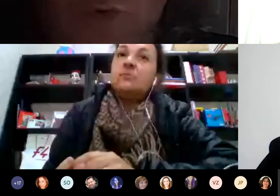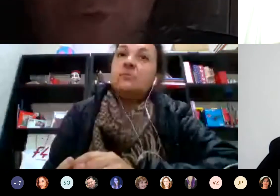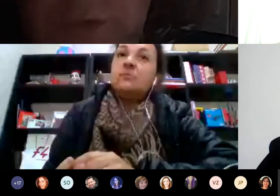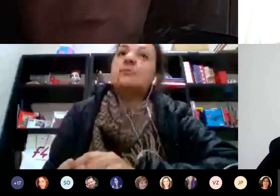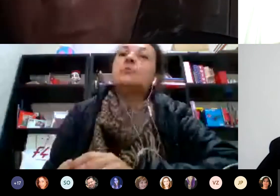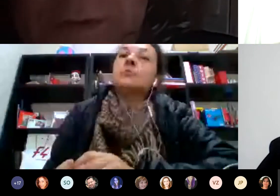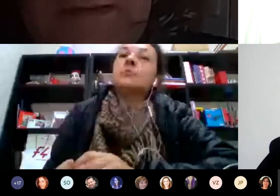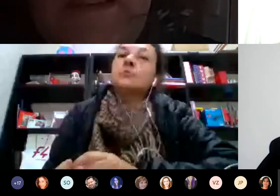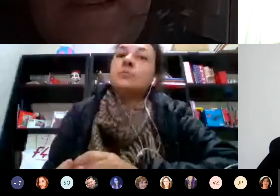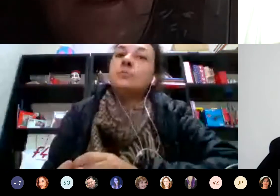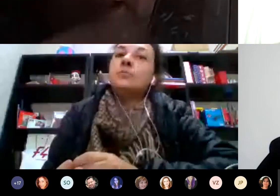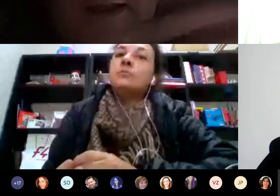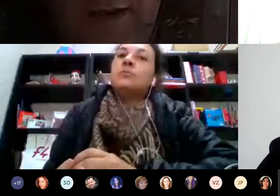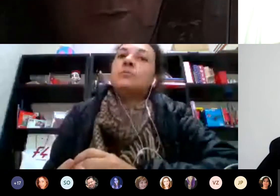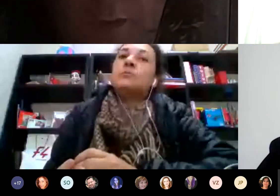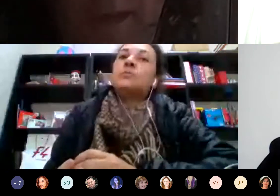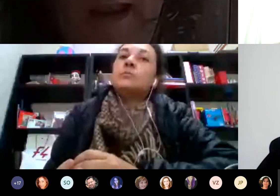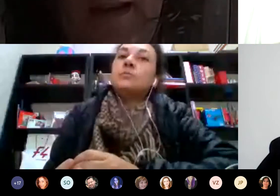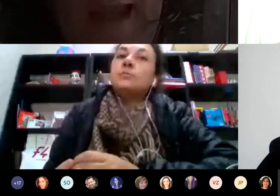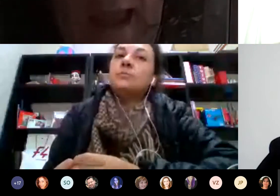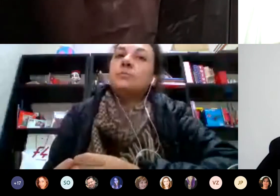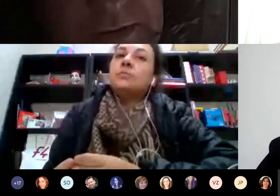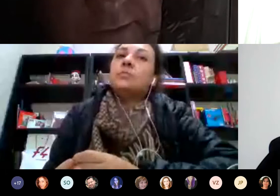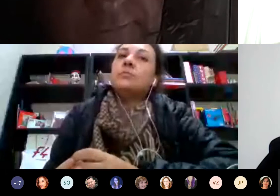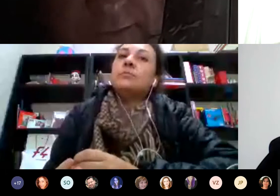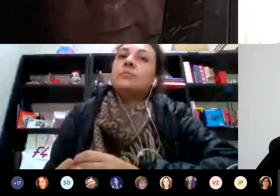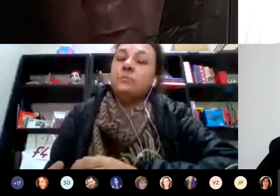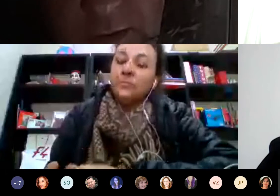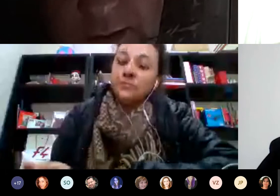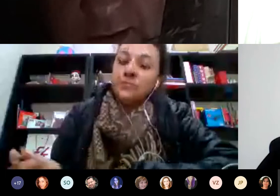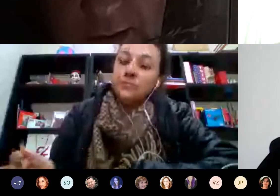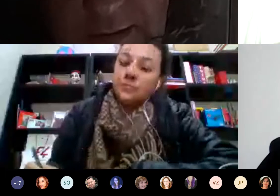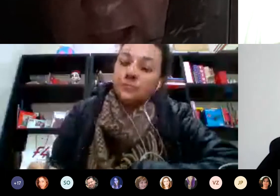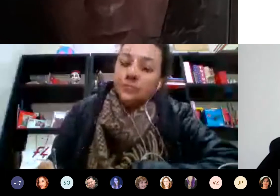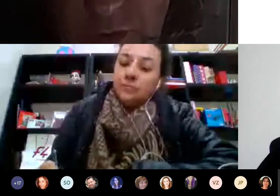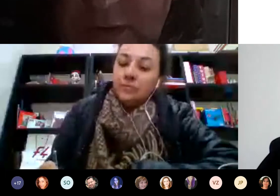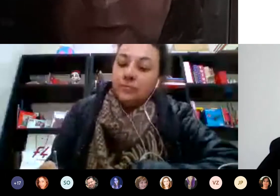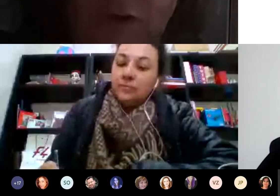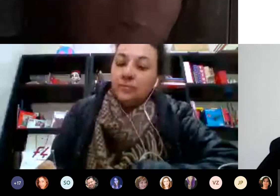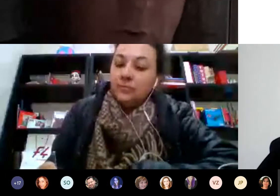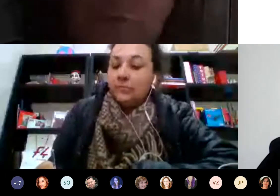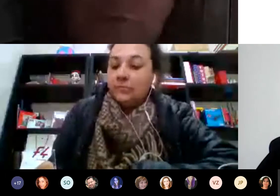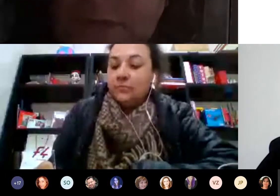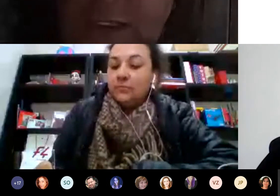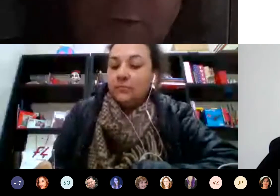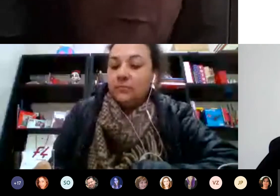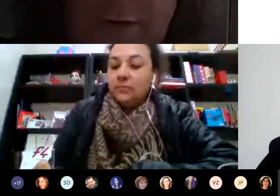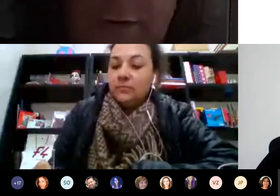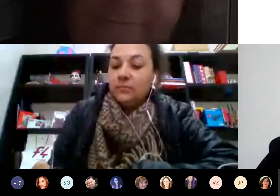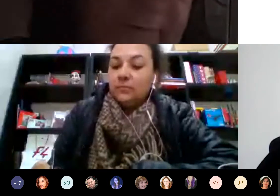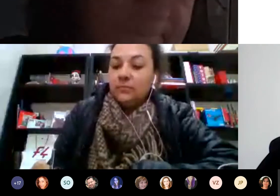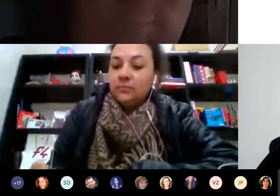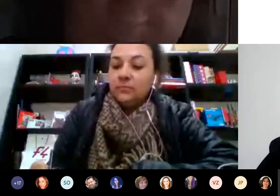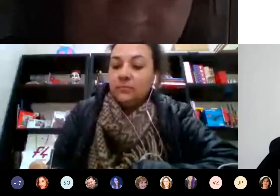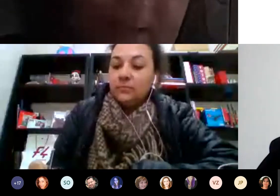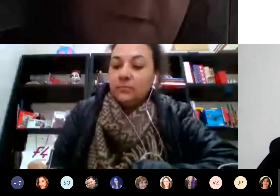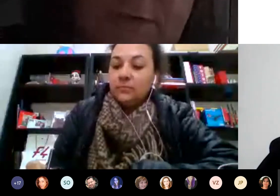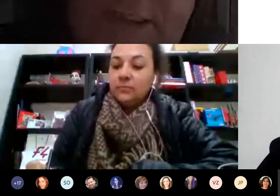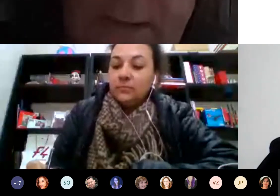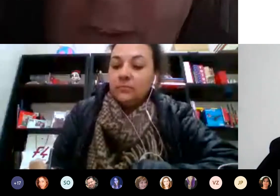capitalismo dá conta da complexidade do amaranhado infinito de dados, de valor produzido por dados,